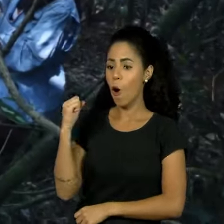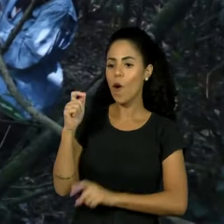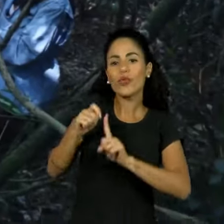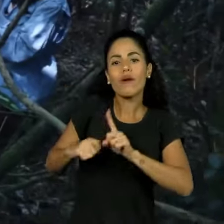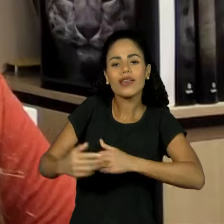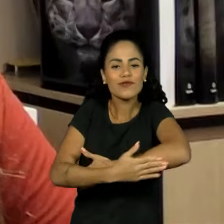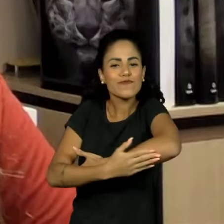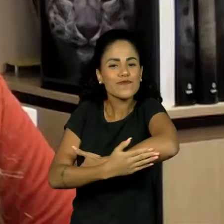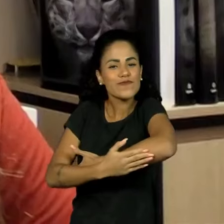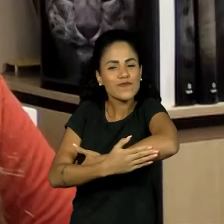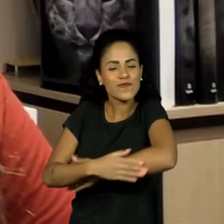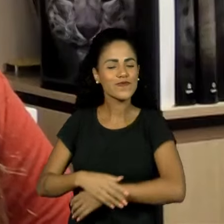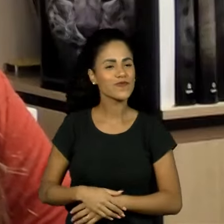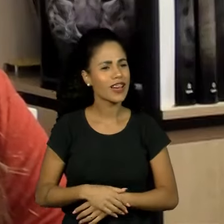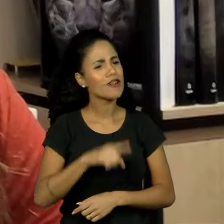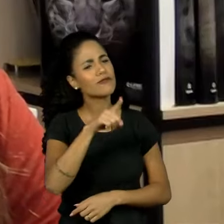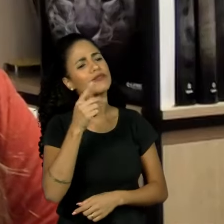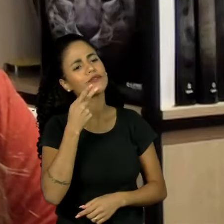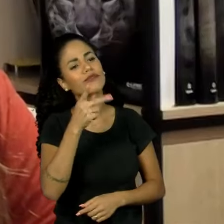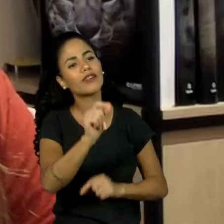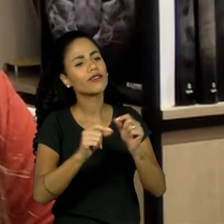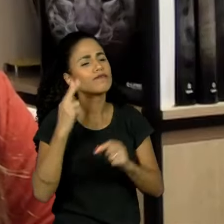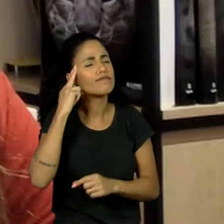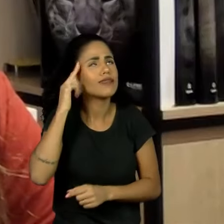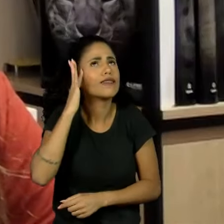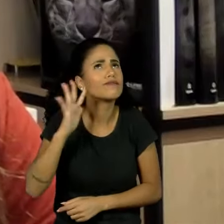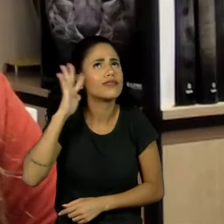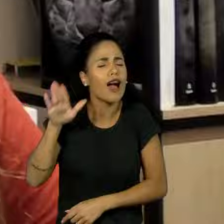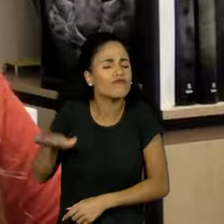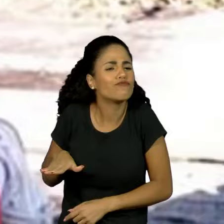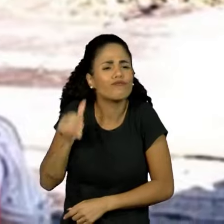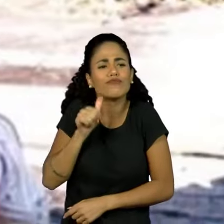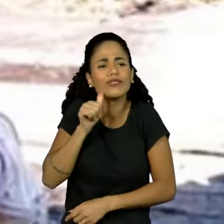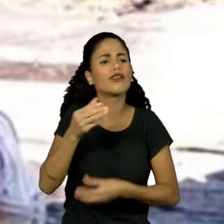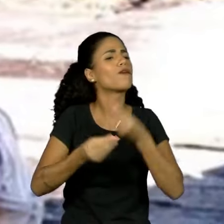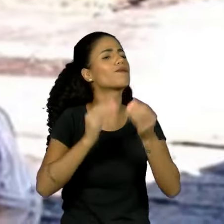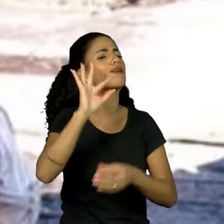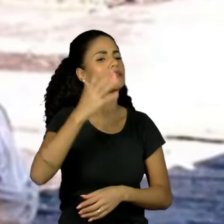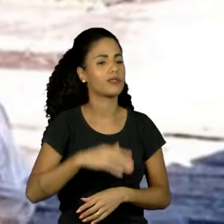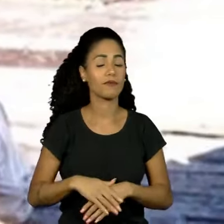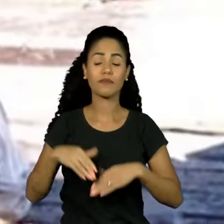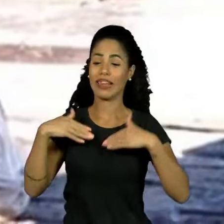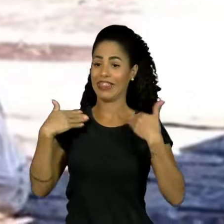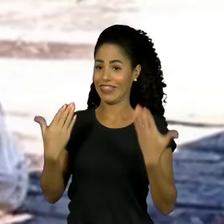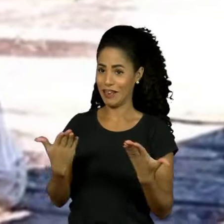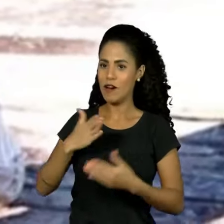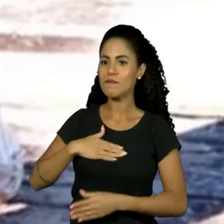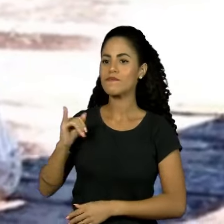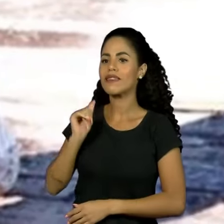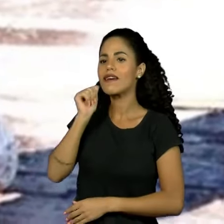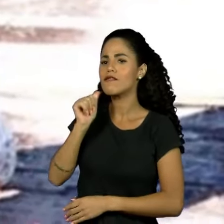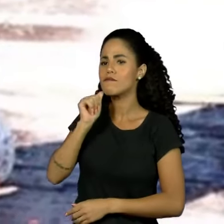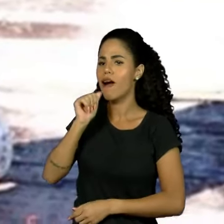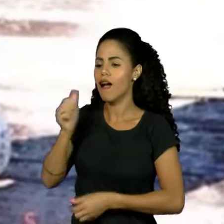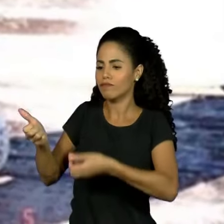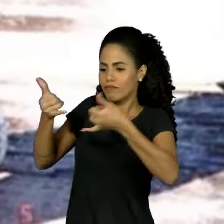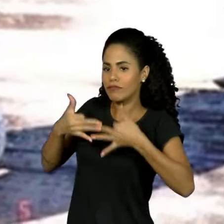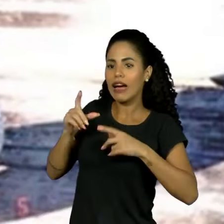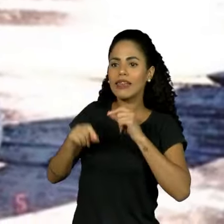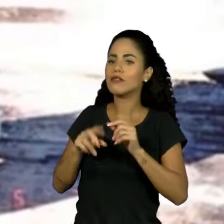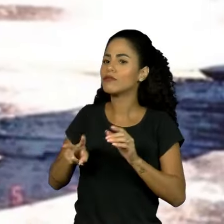Você falou que ser bióloga era um sonho de infância, né? Como é que foi isso, Gabriela? A minha irmã fala que eu sou bióloga desde que eu comecei a engatinhar